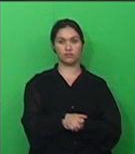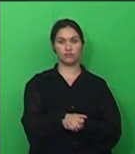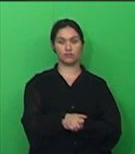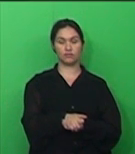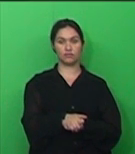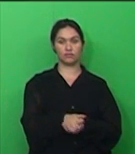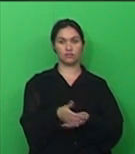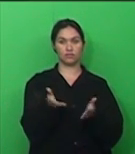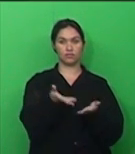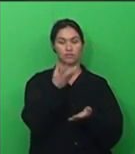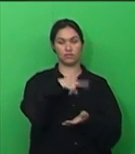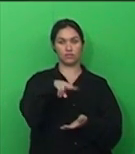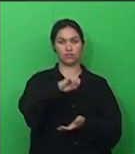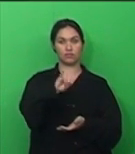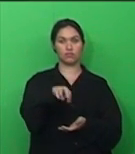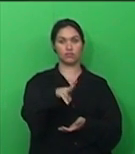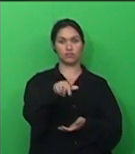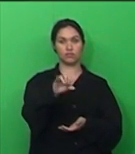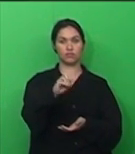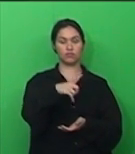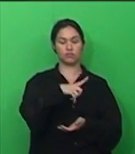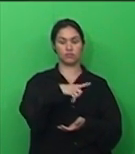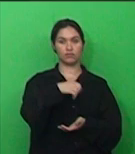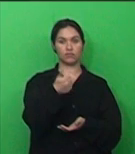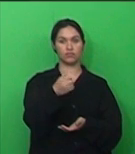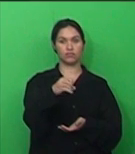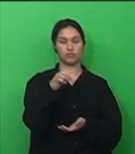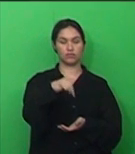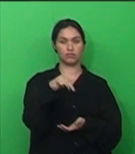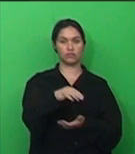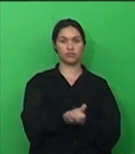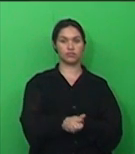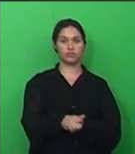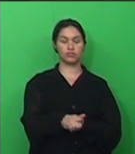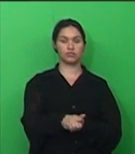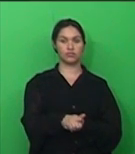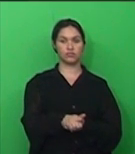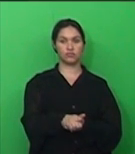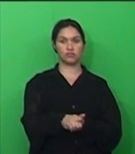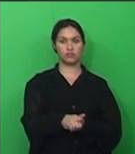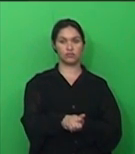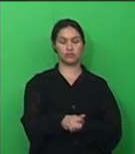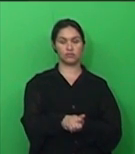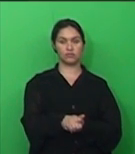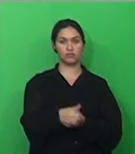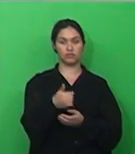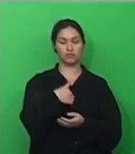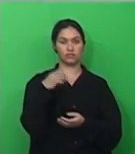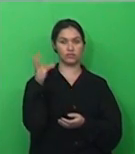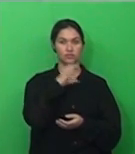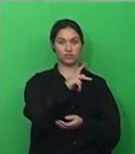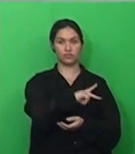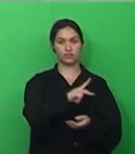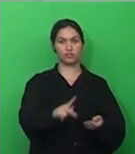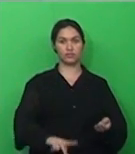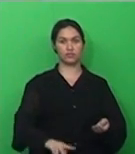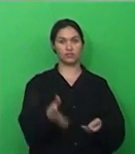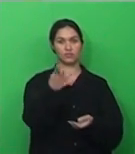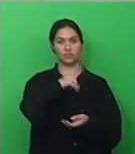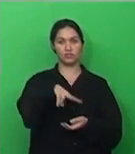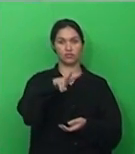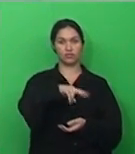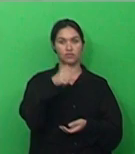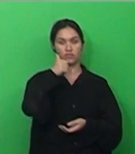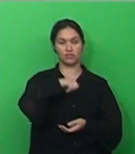Com a palavra o vereador Júlio Kaminski. Vossa Excelência dispõe de 10 minutos. Prometo não me estender, presidente. Senhores vereadores,